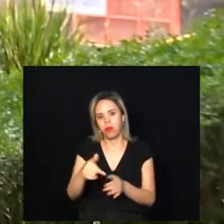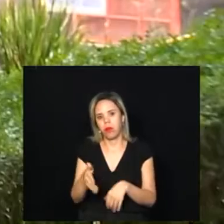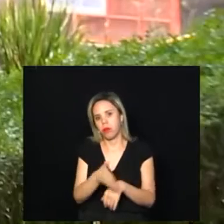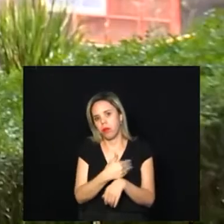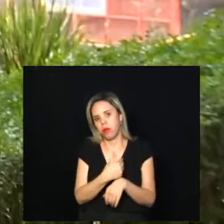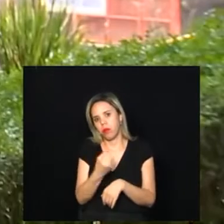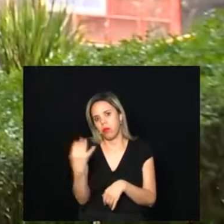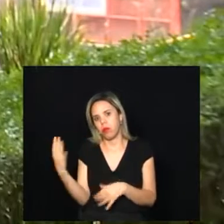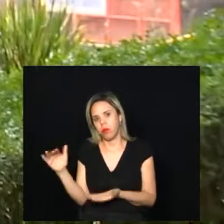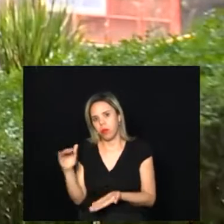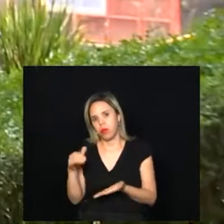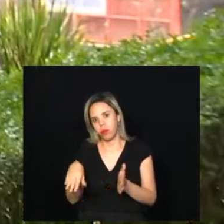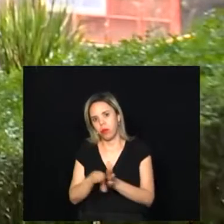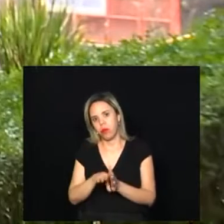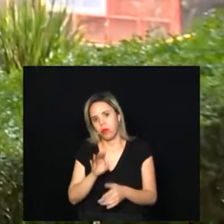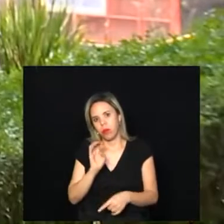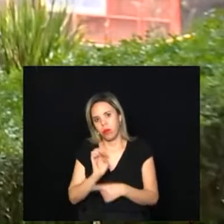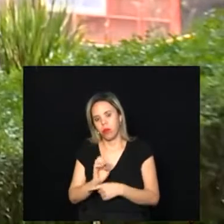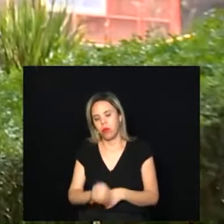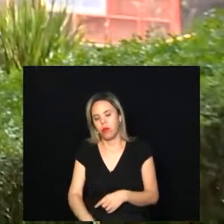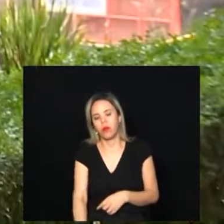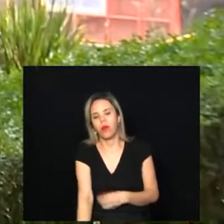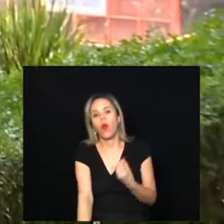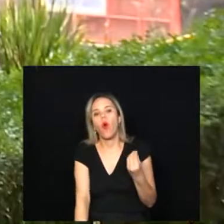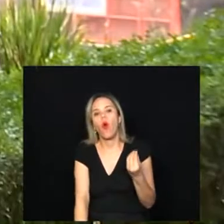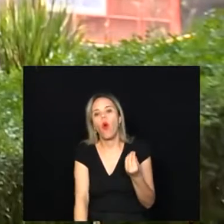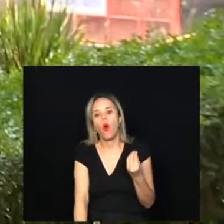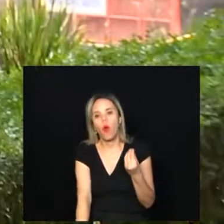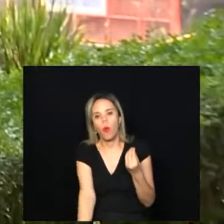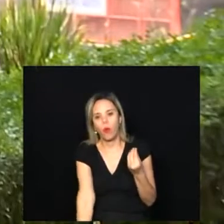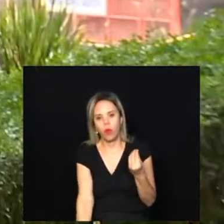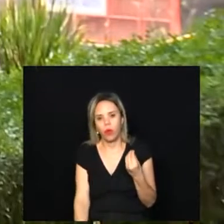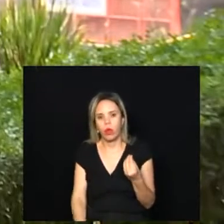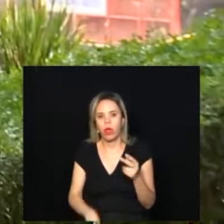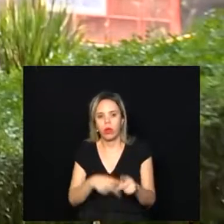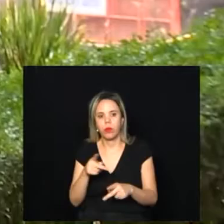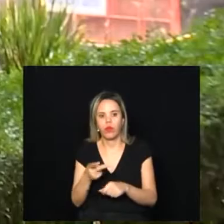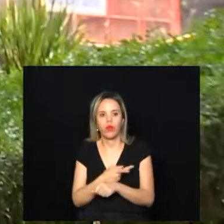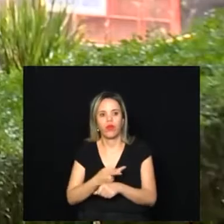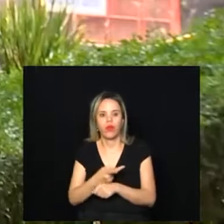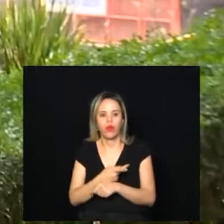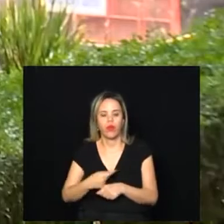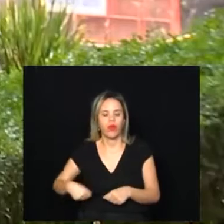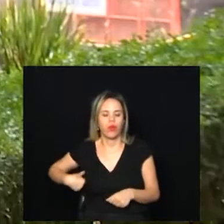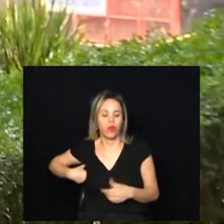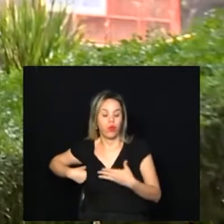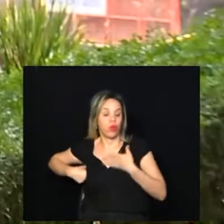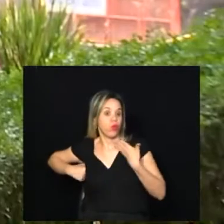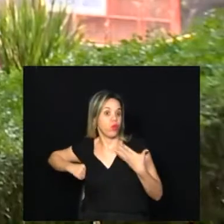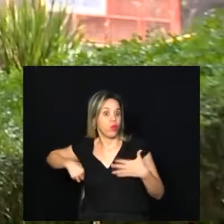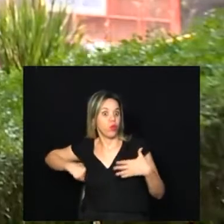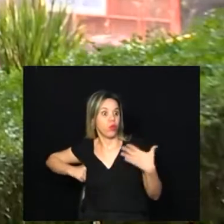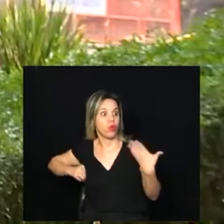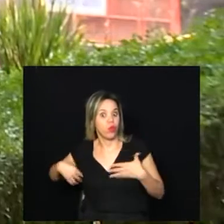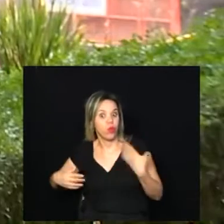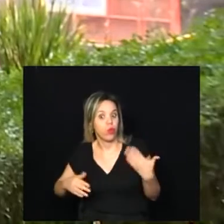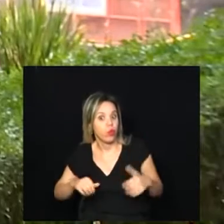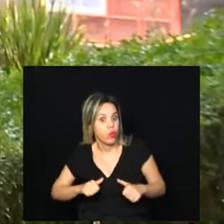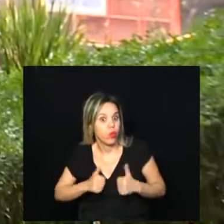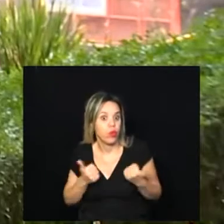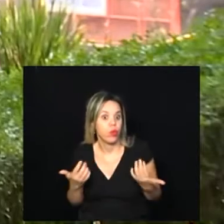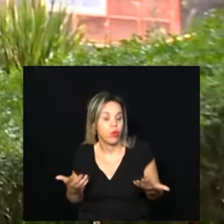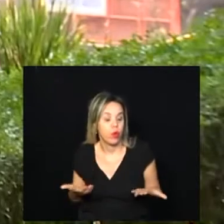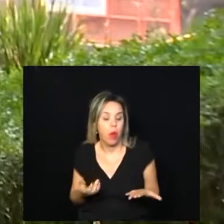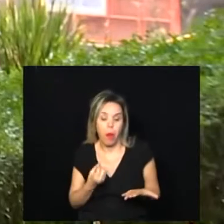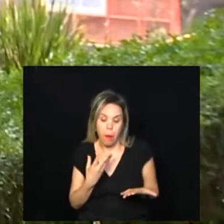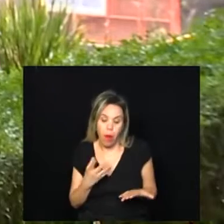antecipada aí do estado. Bom, como foi a procura aí do público? Surpreendeu até positivamente, você falou que isso é